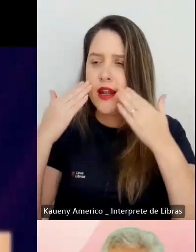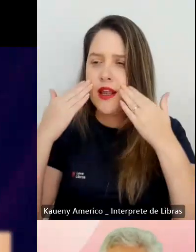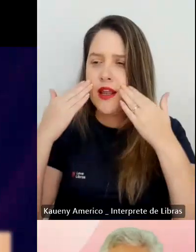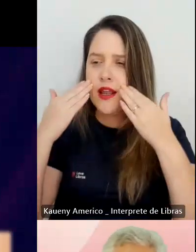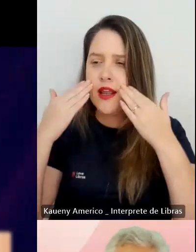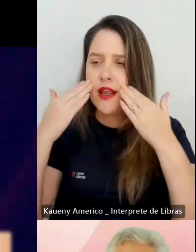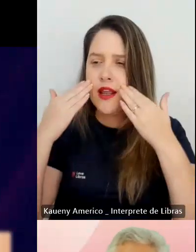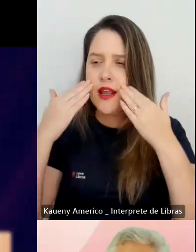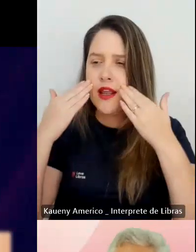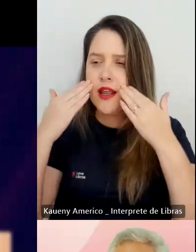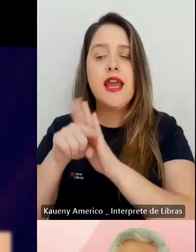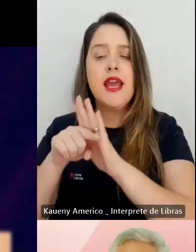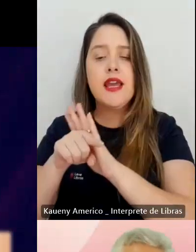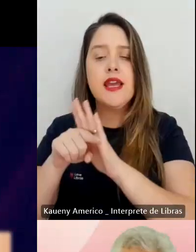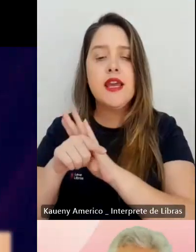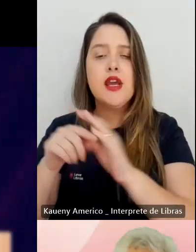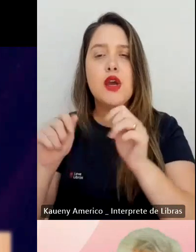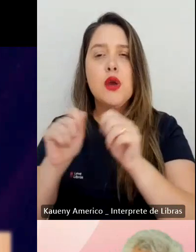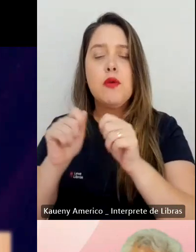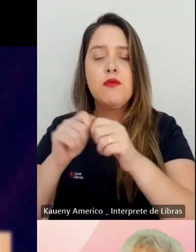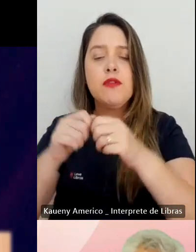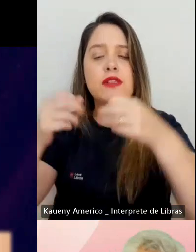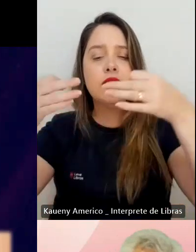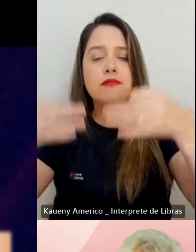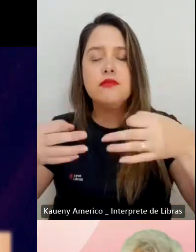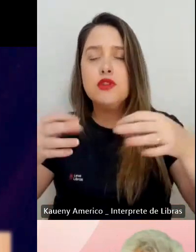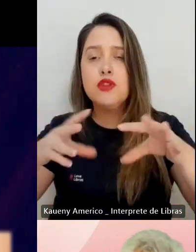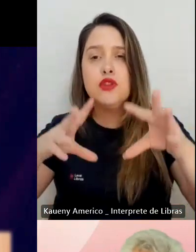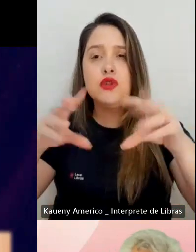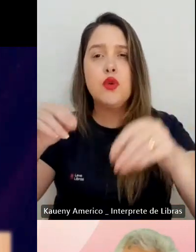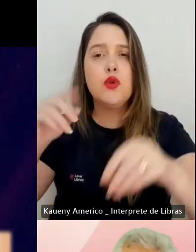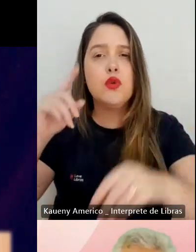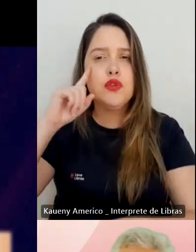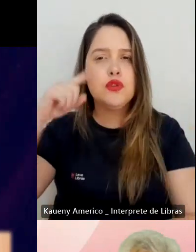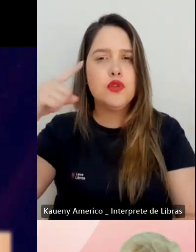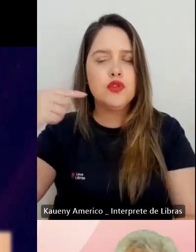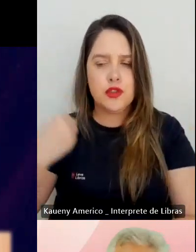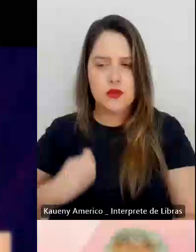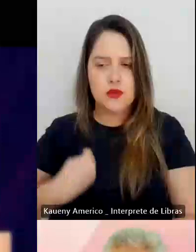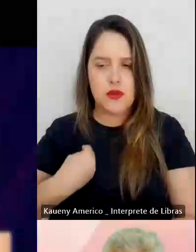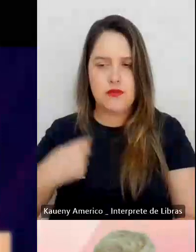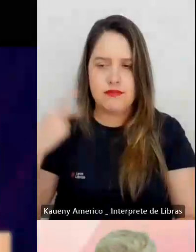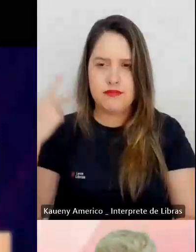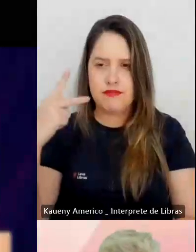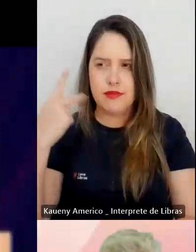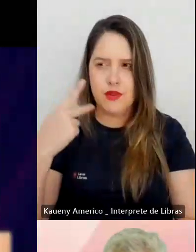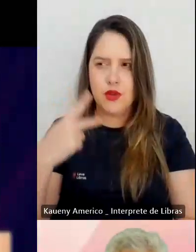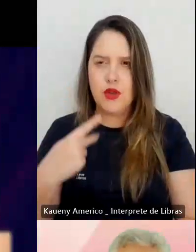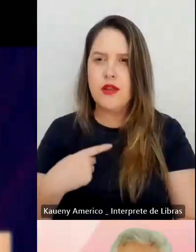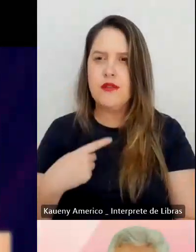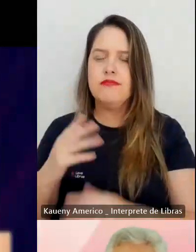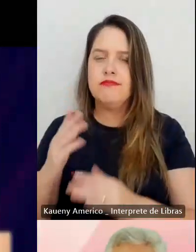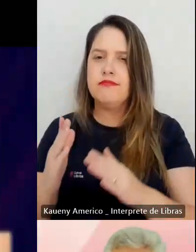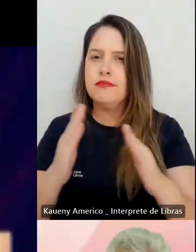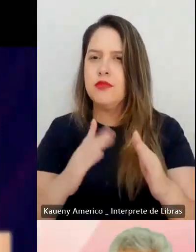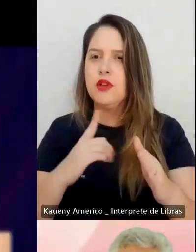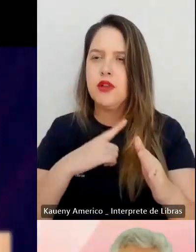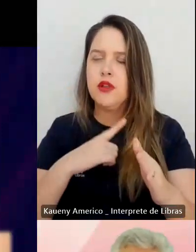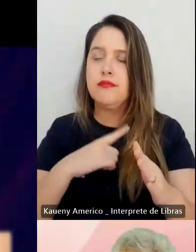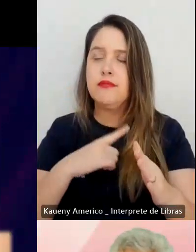você tem que fazer exatamente todos os dias da sua vida, parou um minuto na frente espelho, pentear o cabelo, você pode